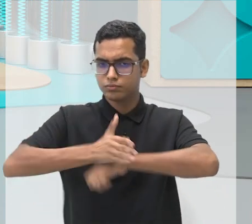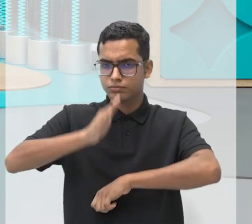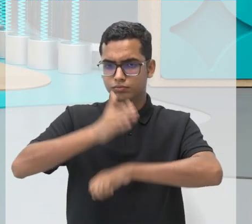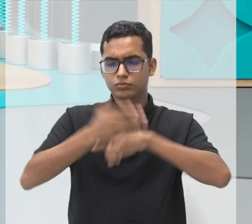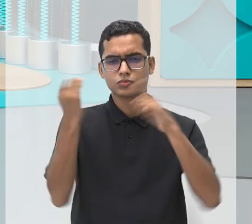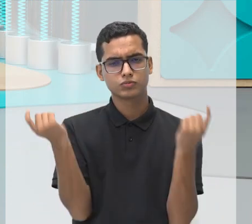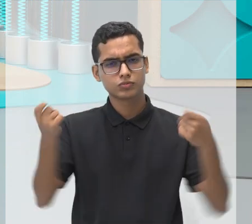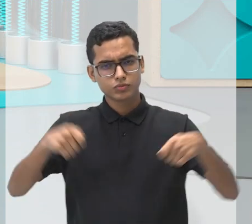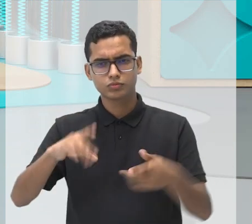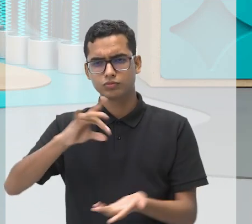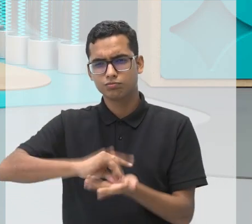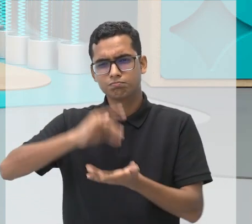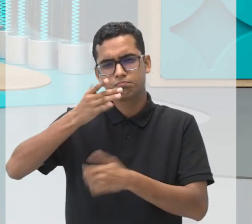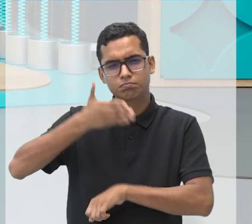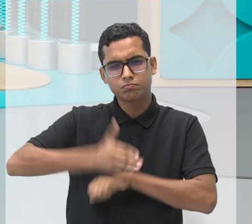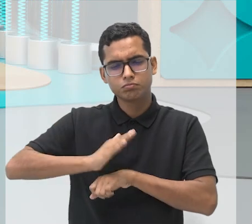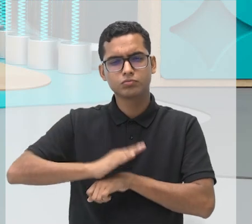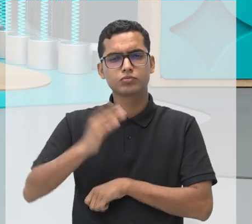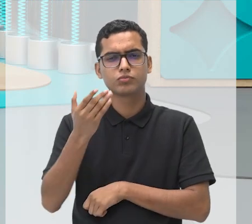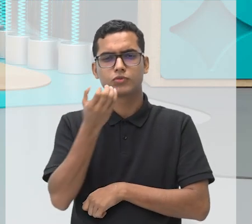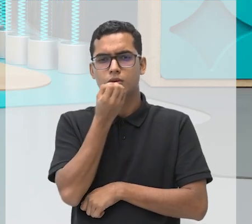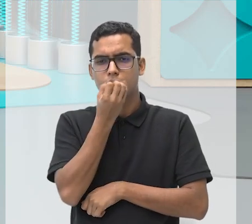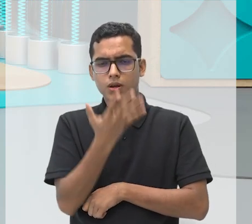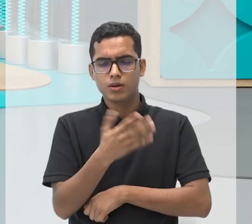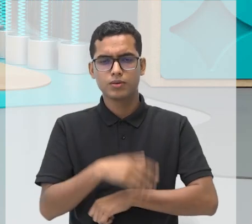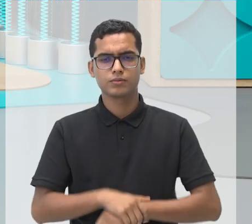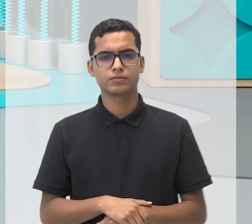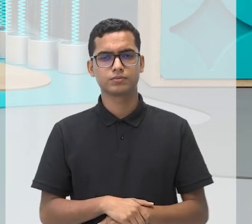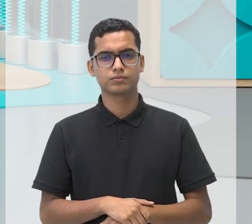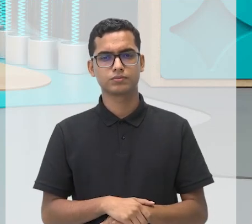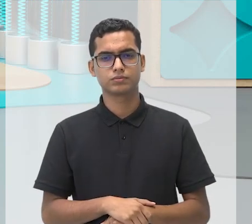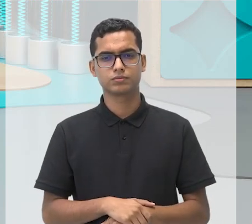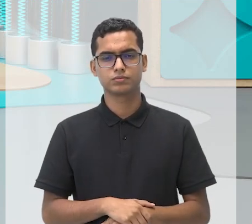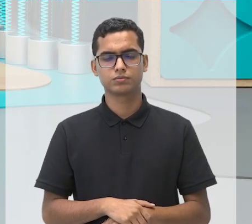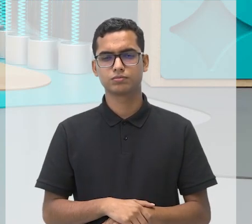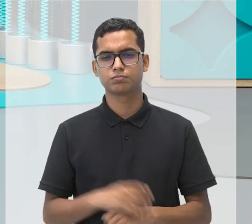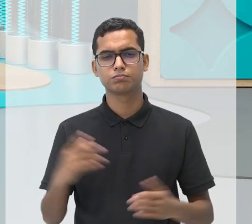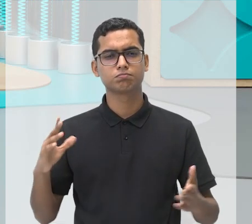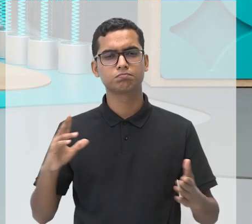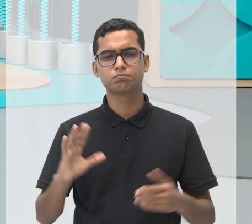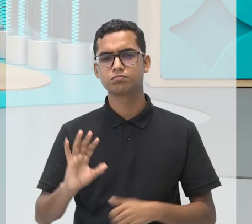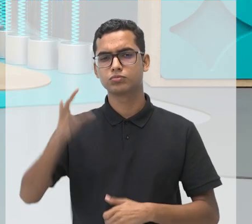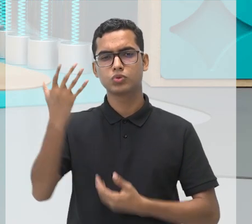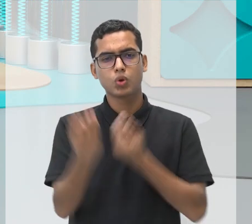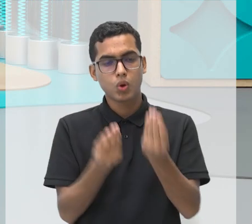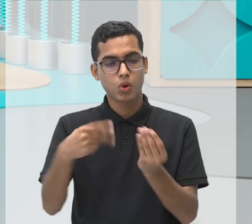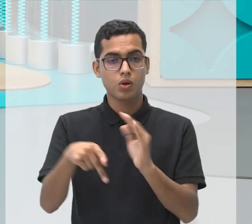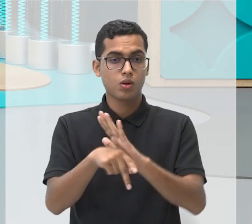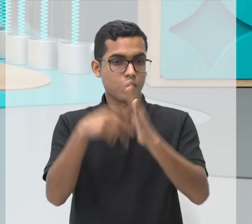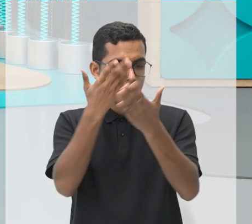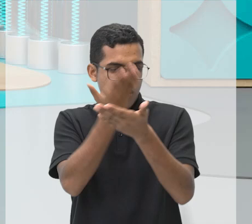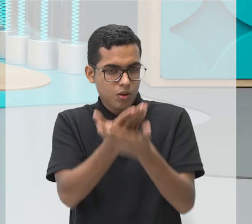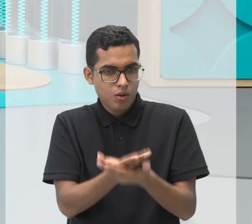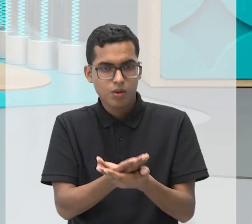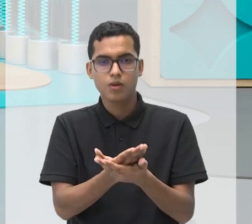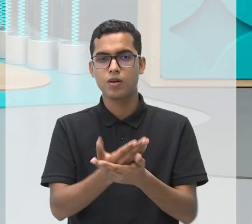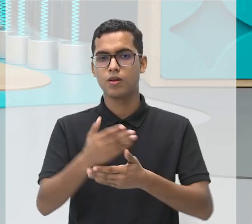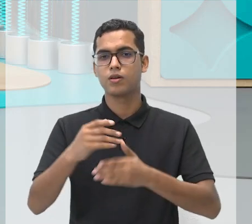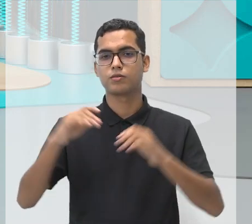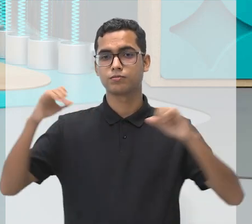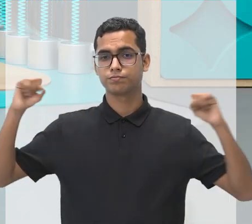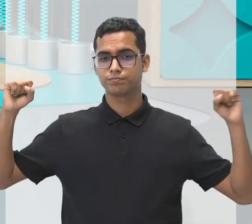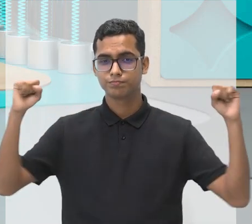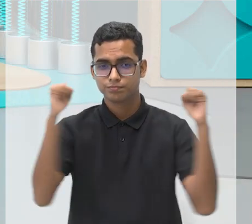essas capacidades, exercitarem de forma adequada. E ela acontece, olha só, nas aulas de educação física. É